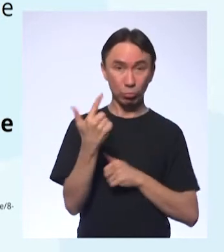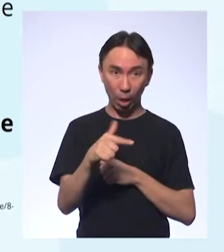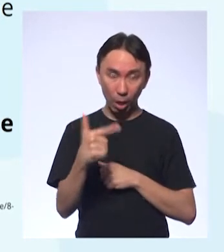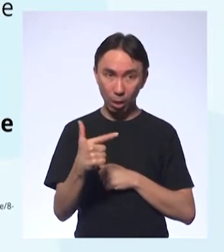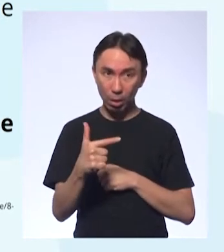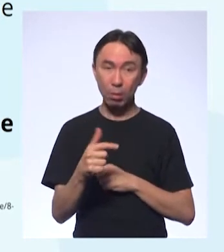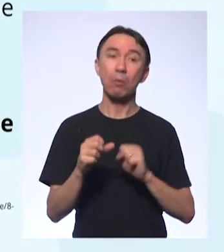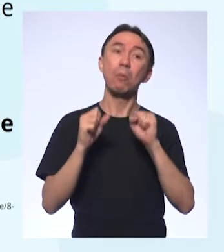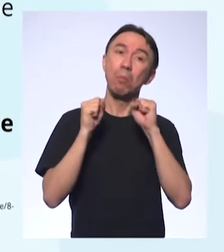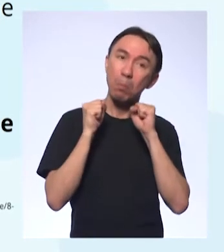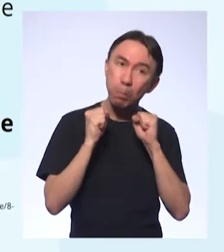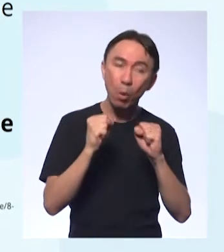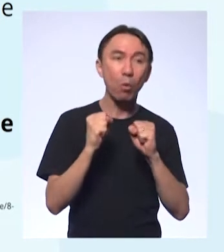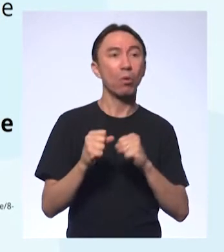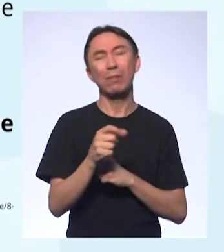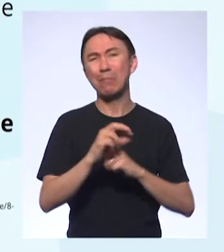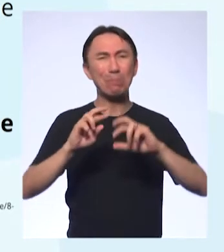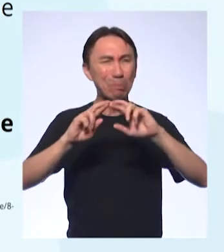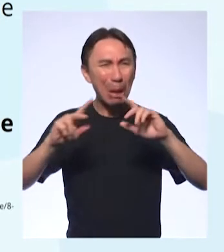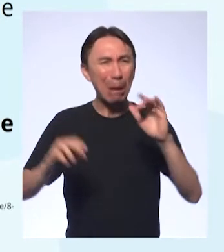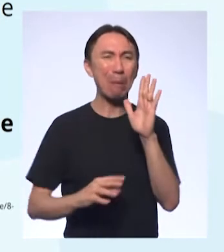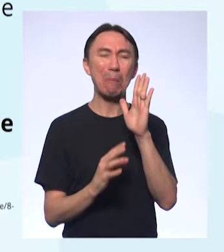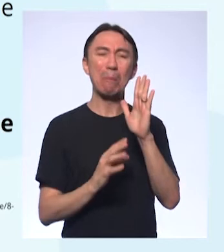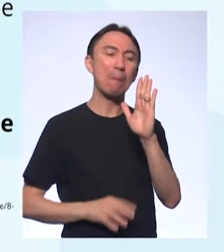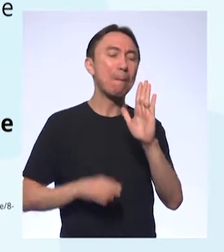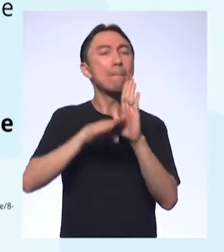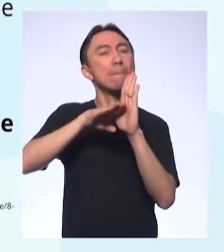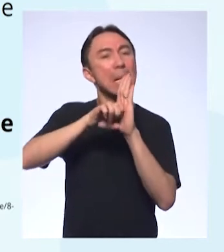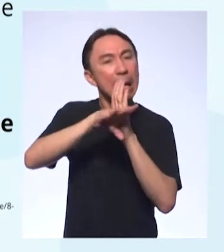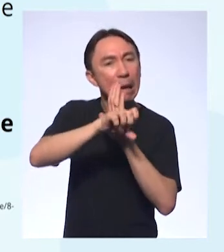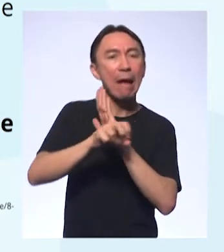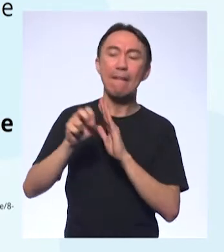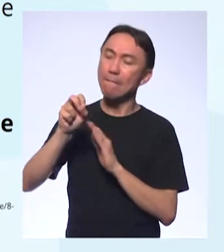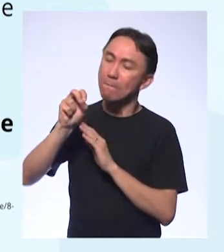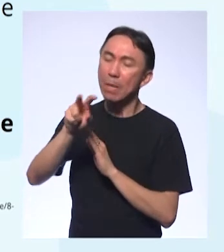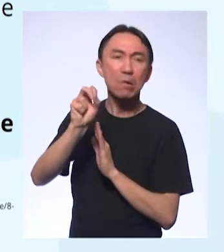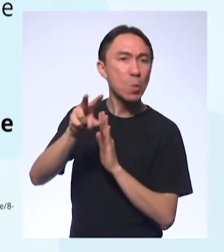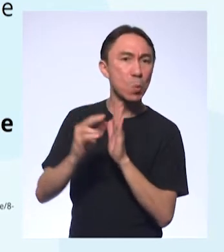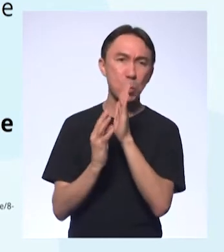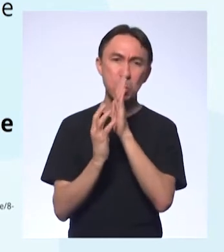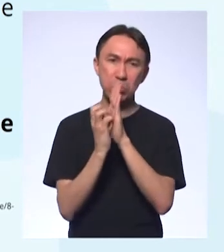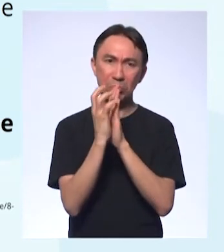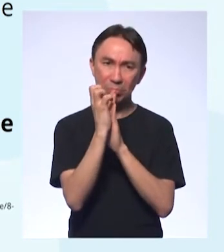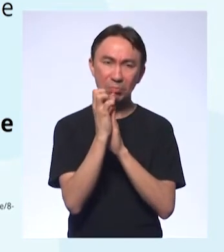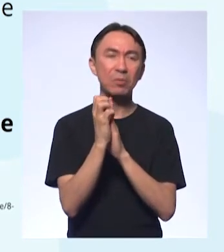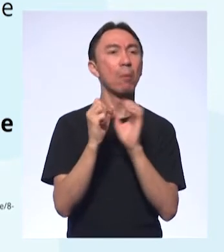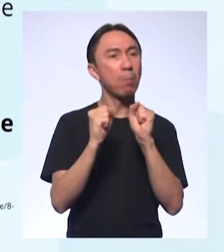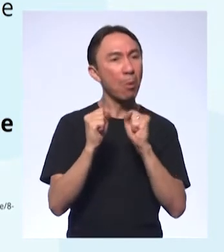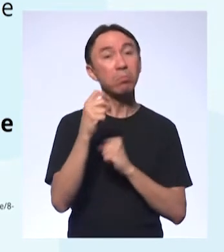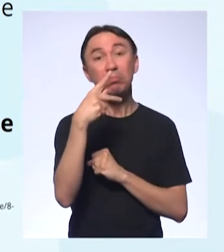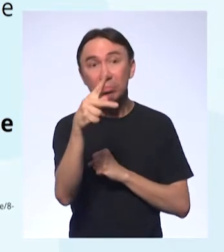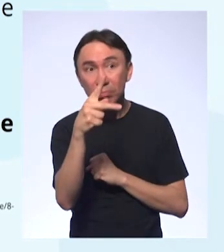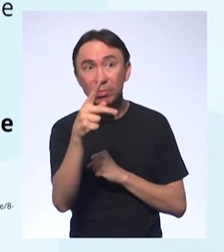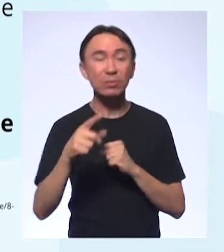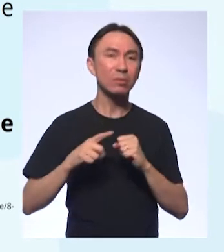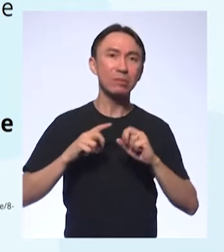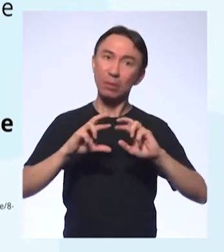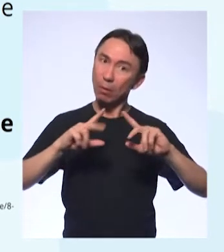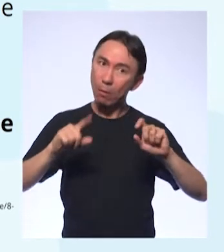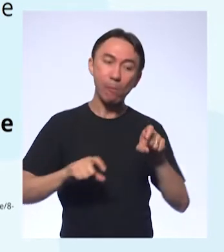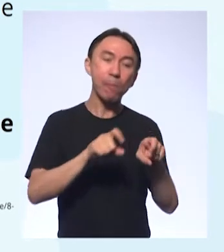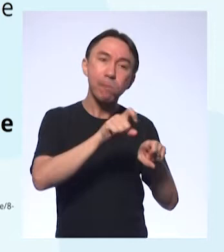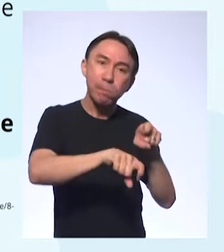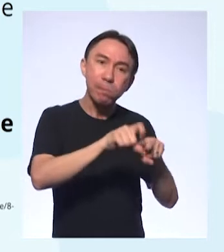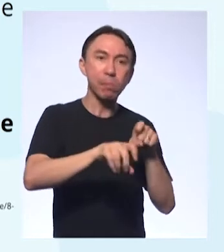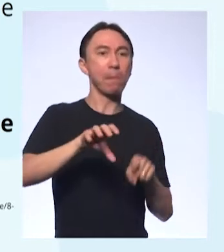das mais de 30 bactérias, vírus ou parasitas que podem lhe contaminar enquanto você faz